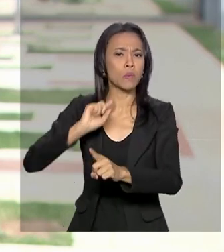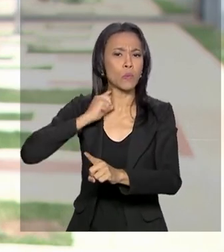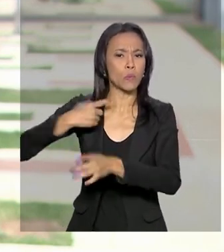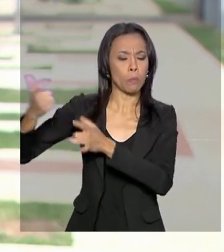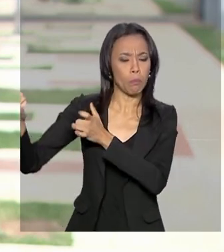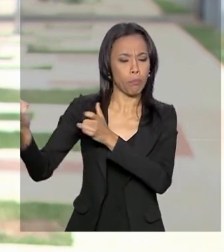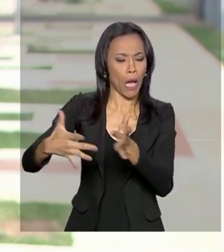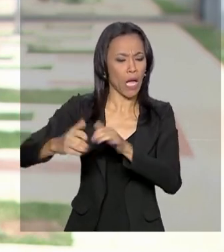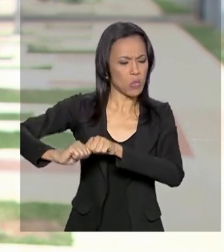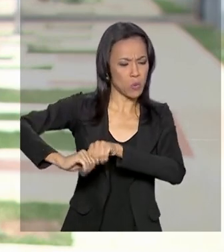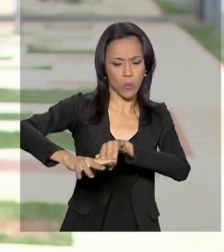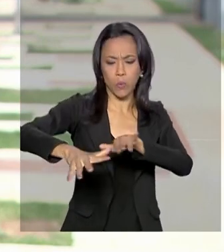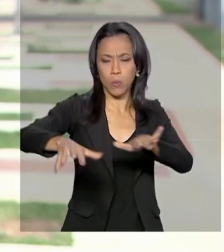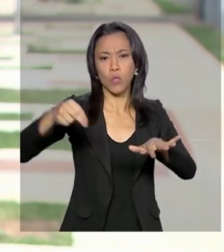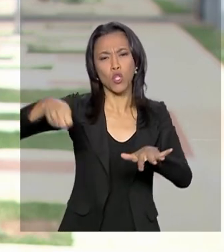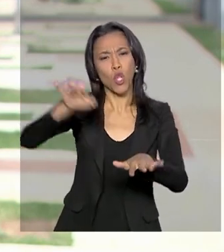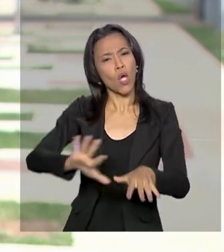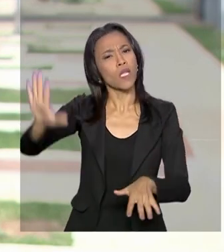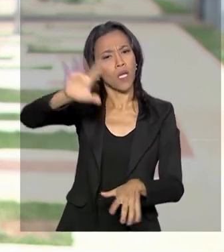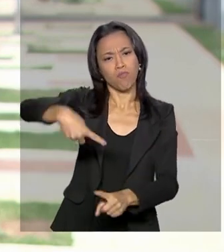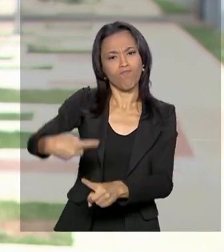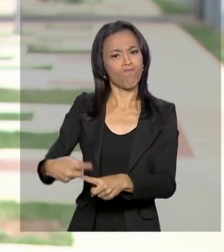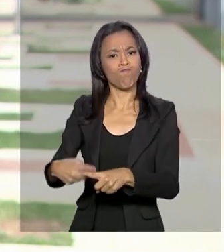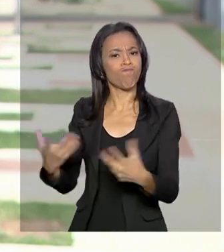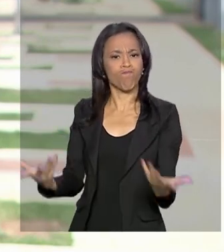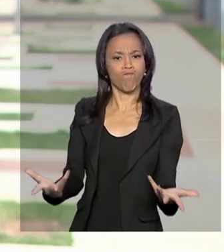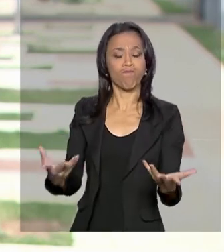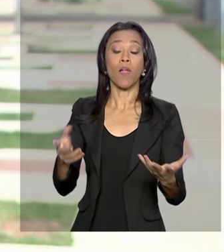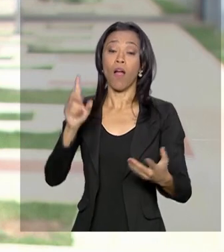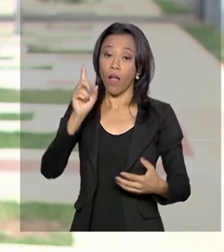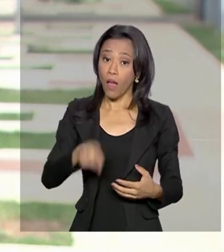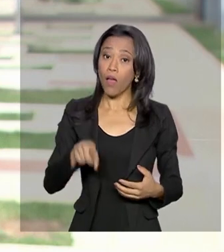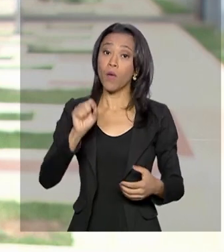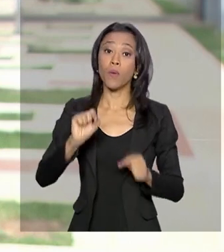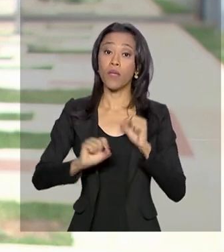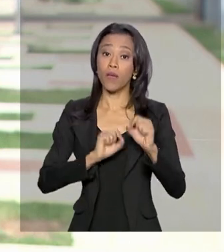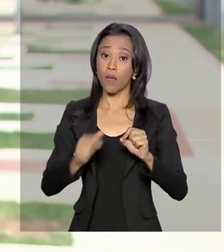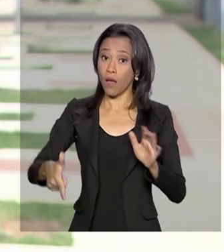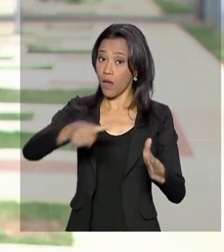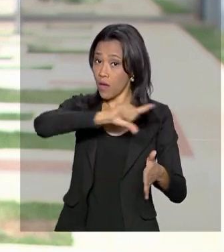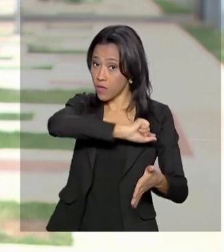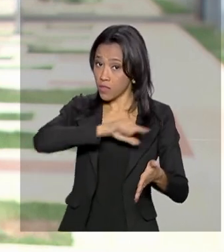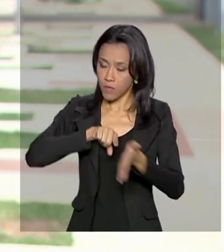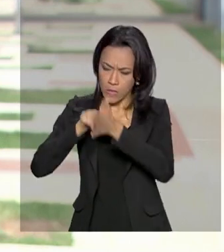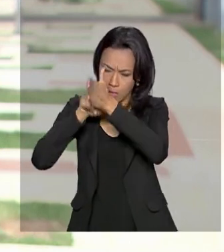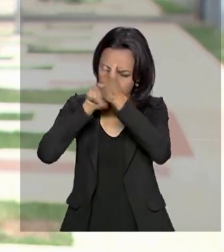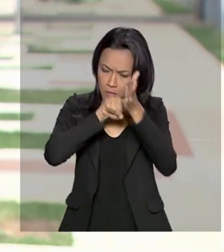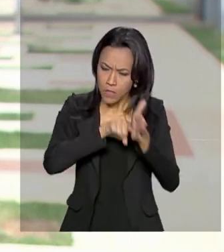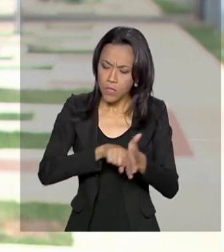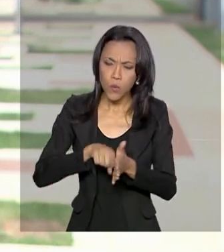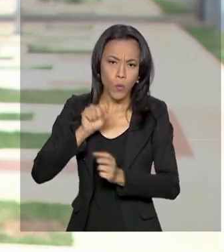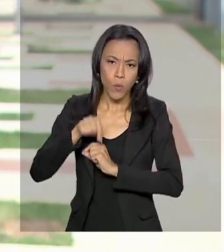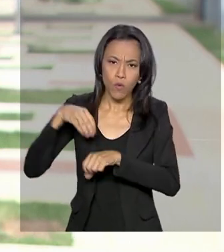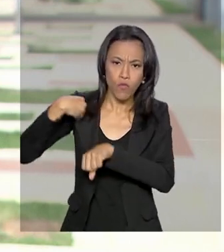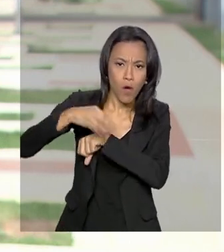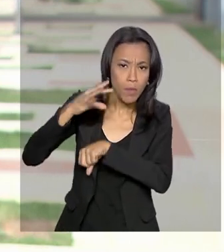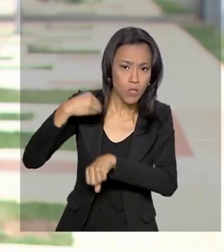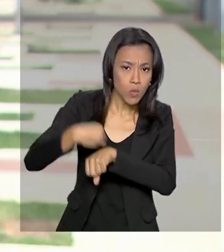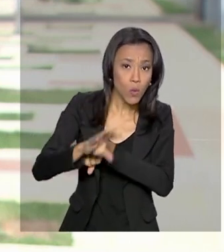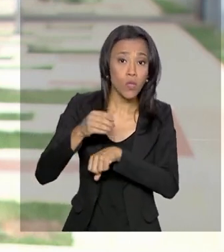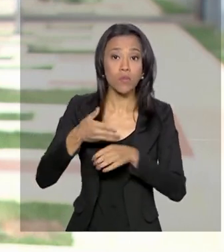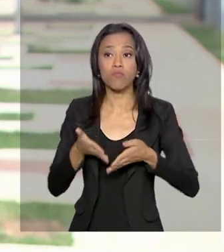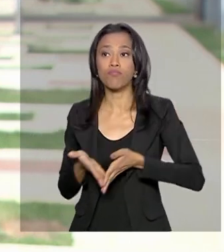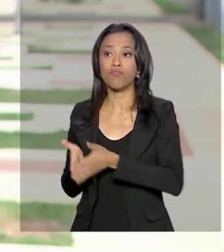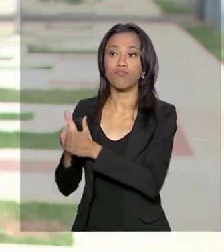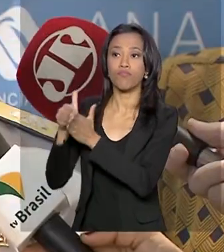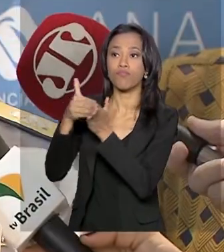que contaminou a costa do nordeste a decisão veio após uma triagem com base em informações do tráfego mercante